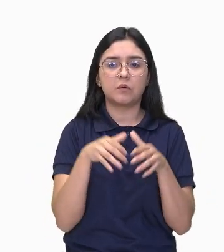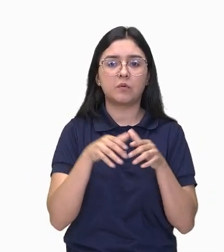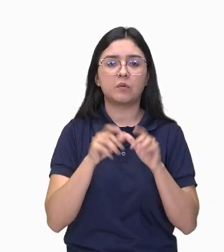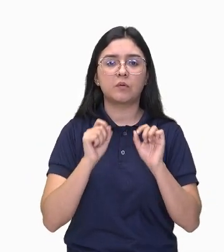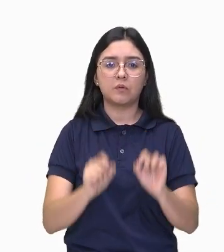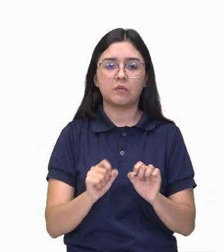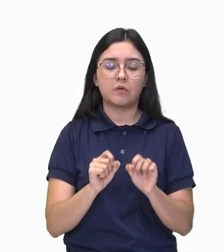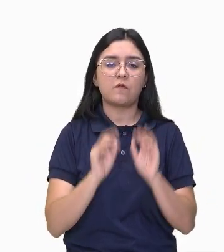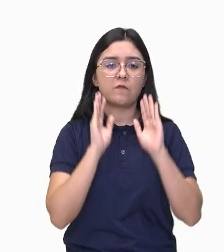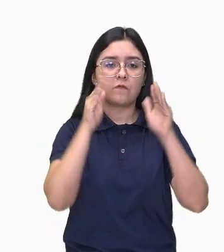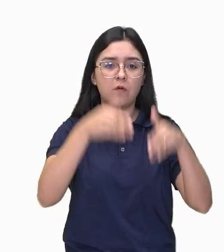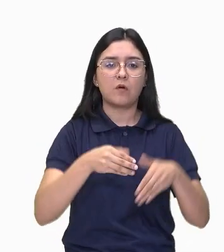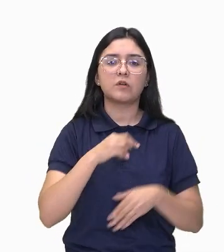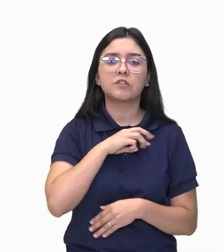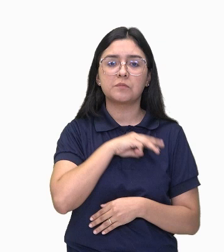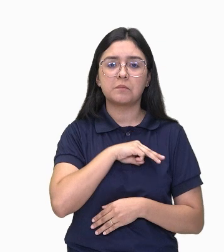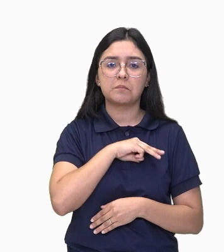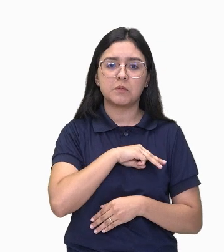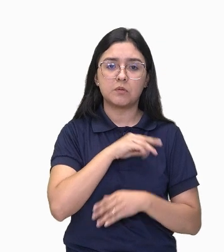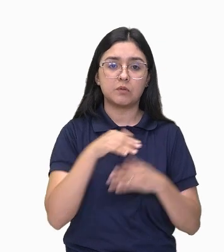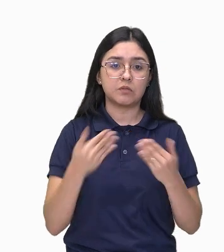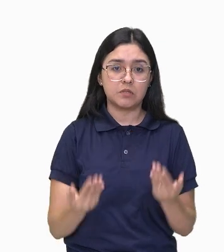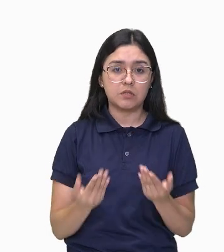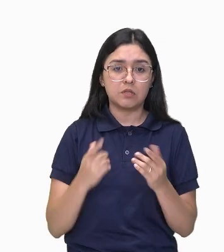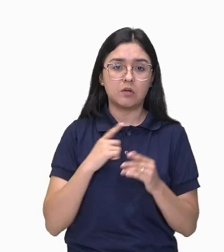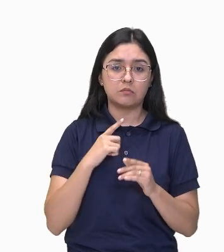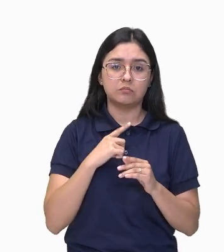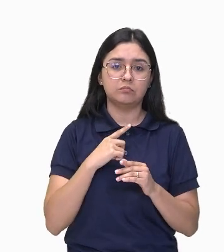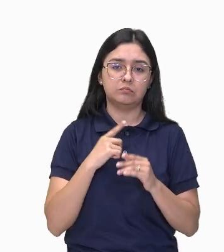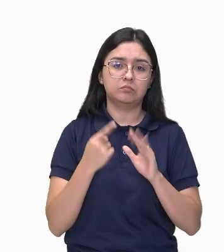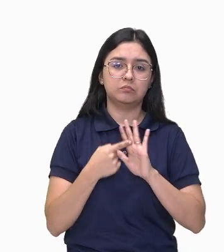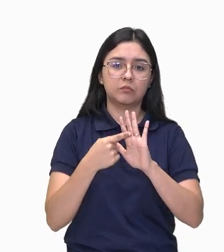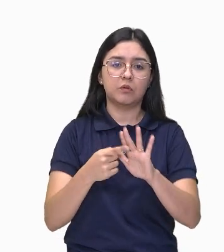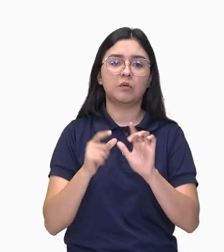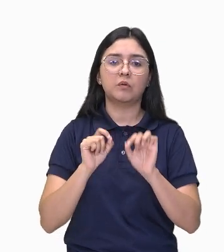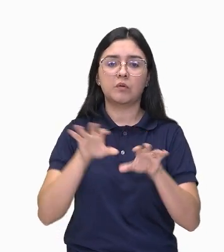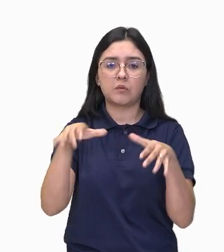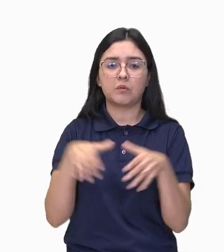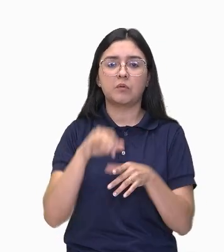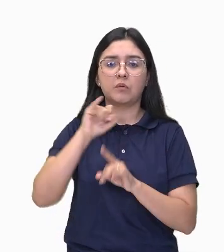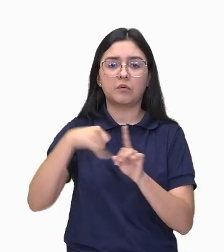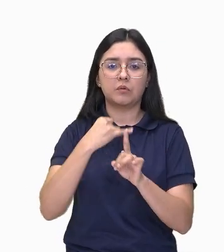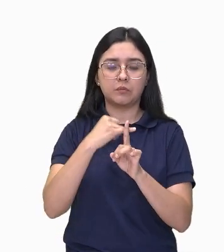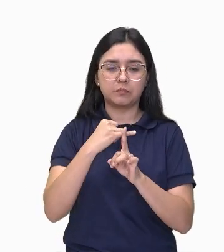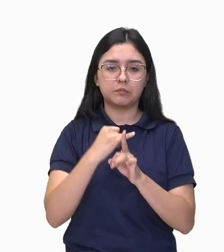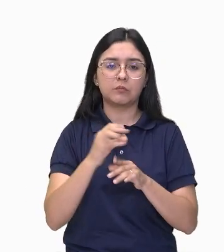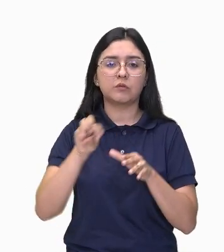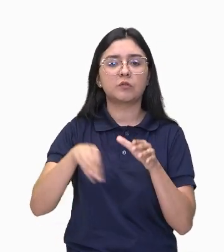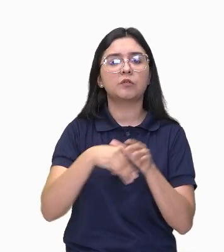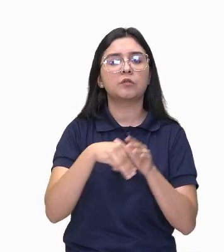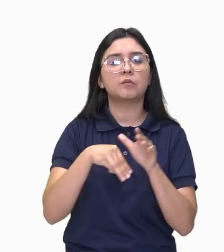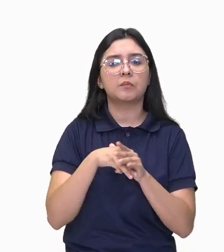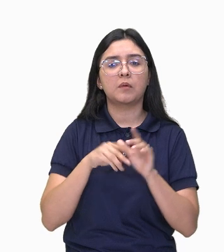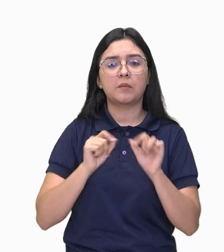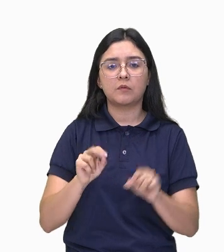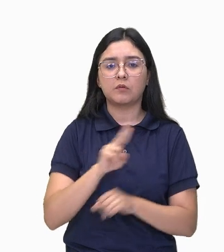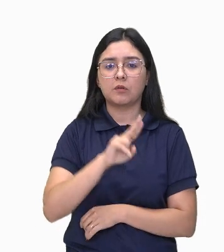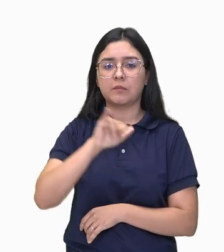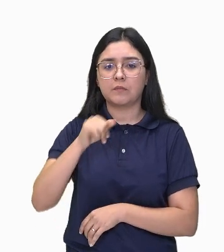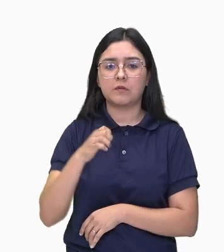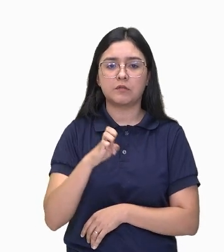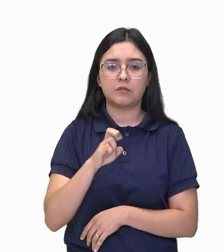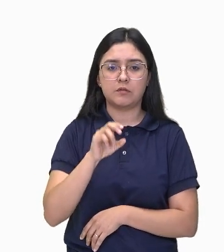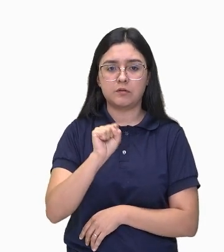as missões. Nesse sentido, destaca-se a Companhia de Jesus, cujos membros eram conhecidos como jesuítas em